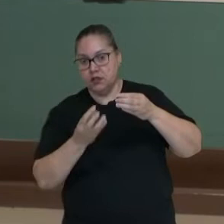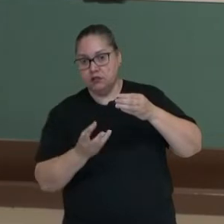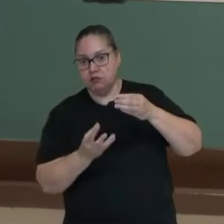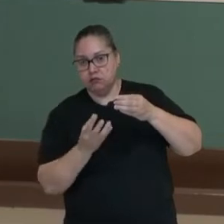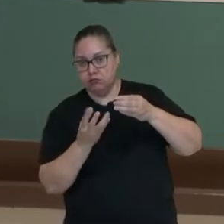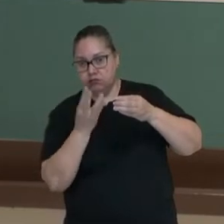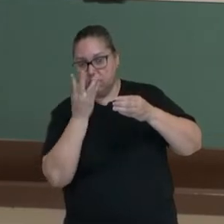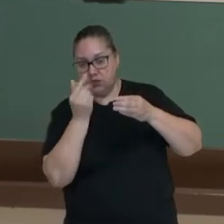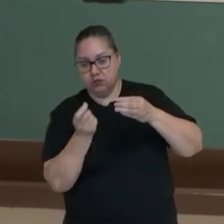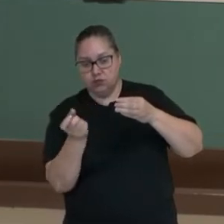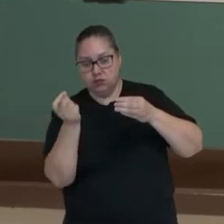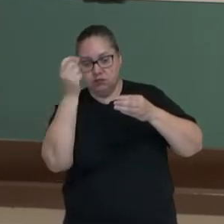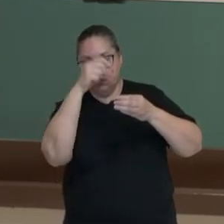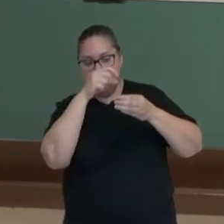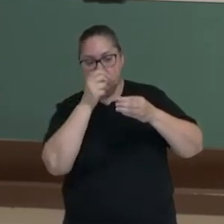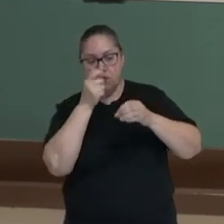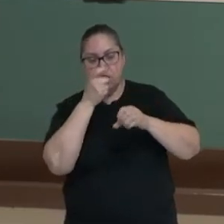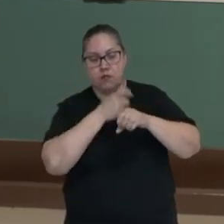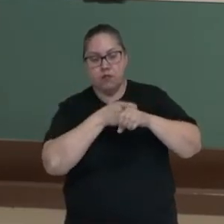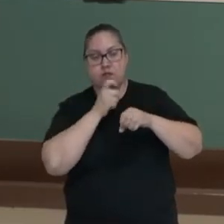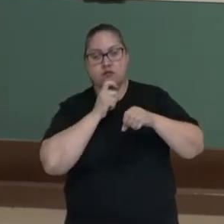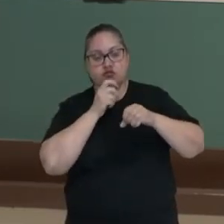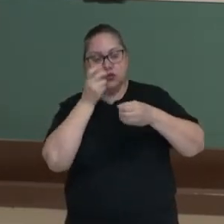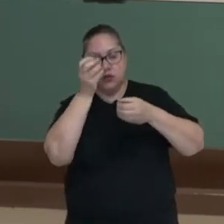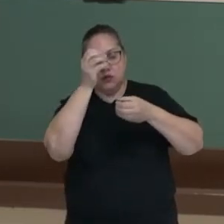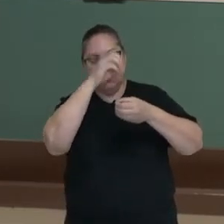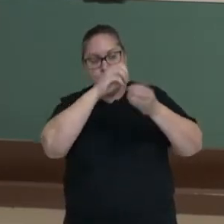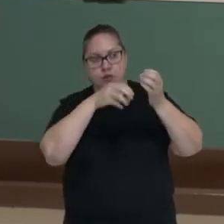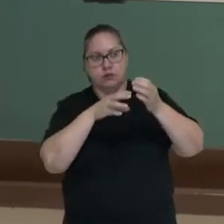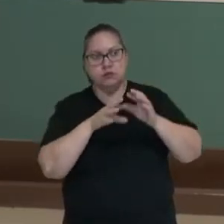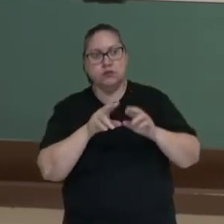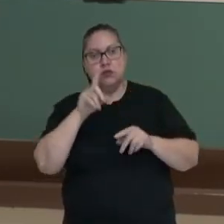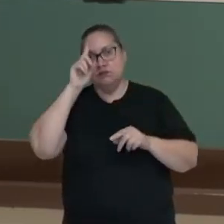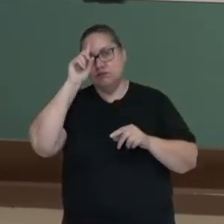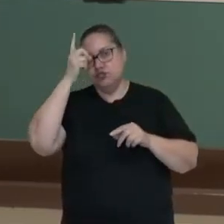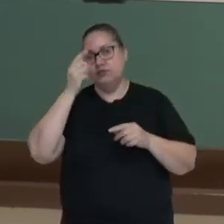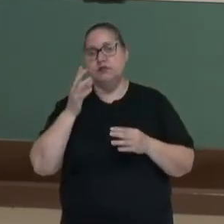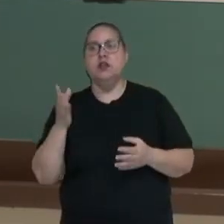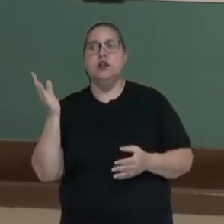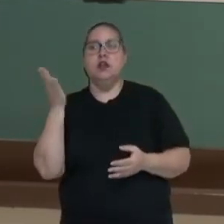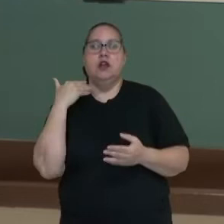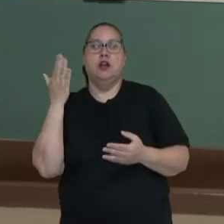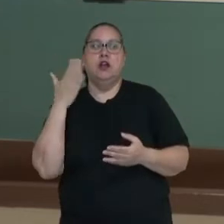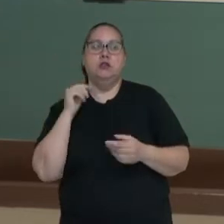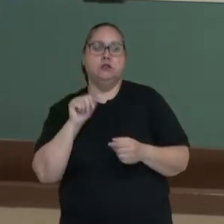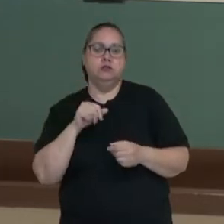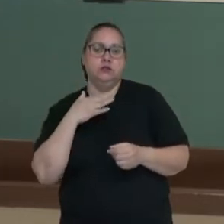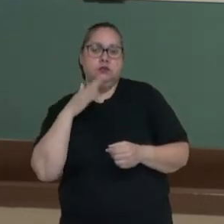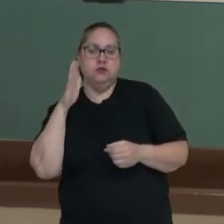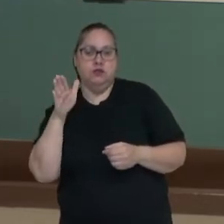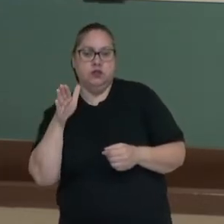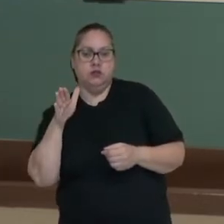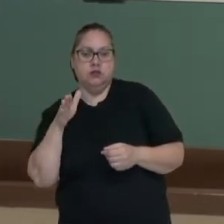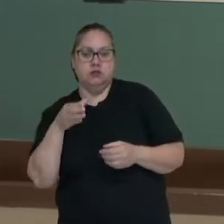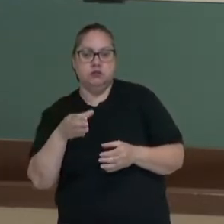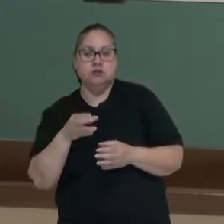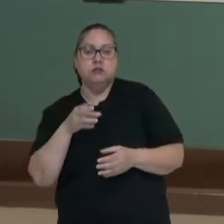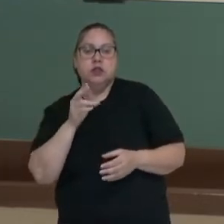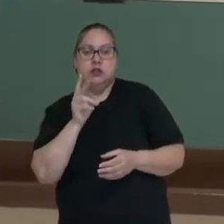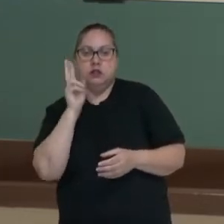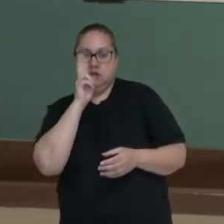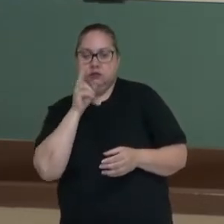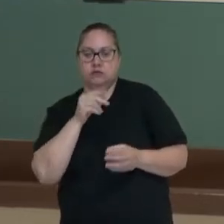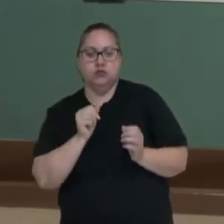gás e foi colocado pedrinhas de gelo. Então imagine que é um dia de calor e você foi numa lanchonete com a